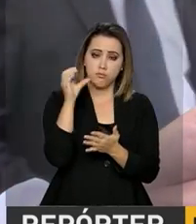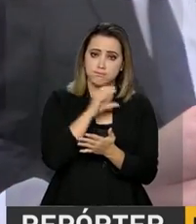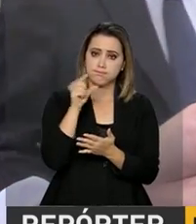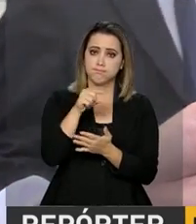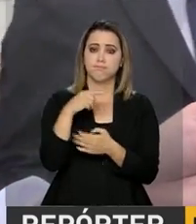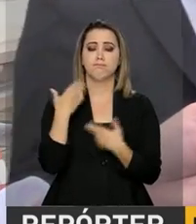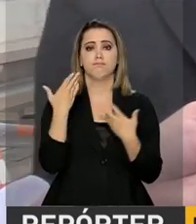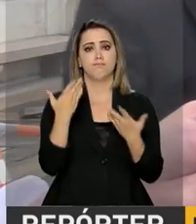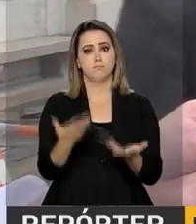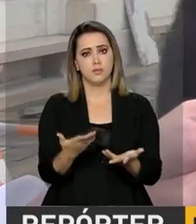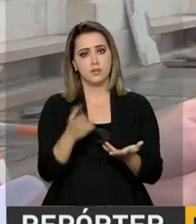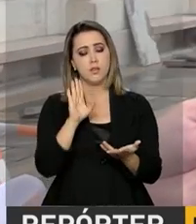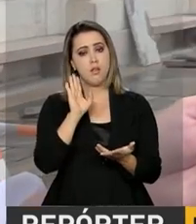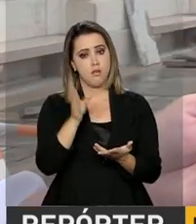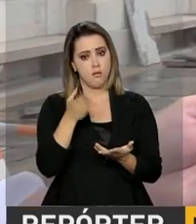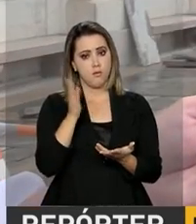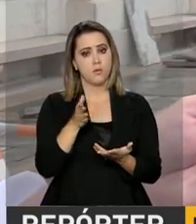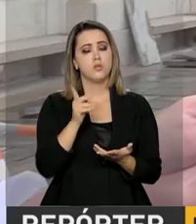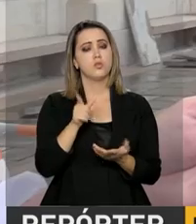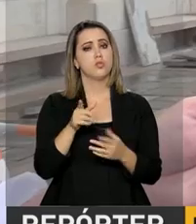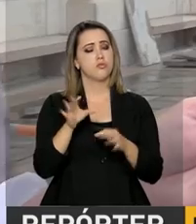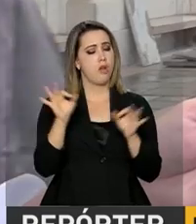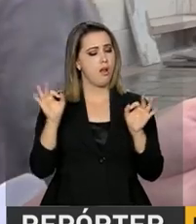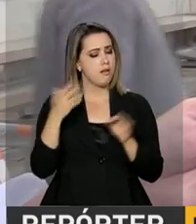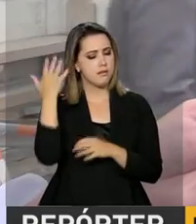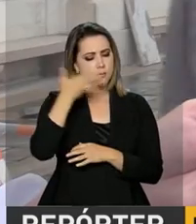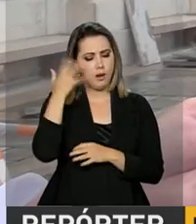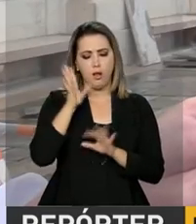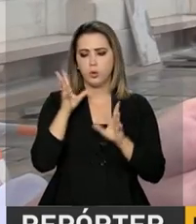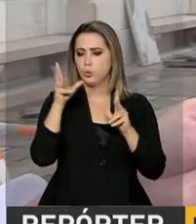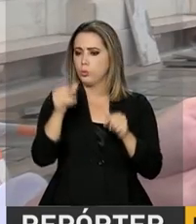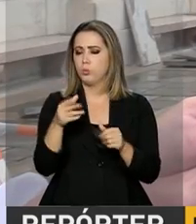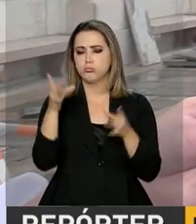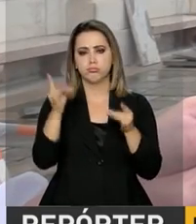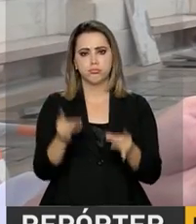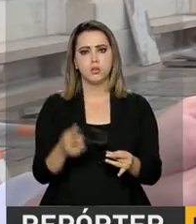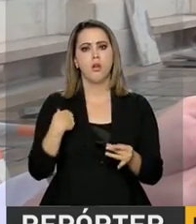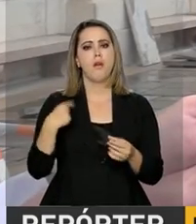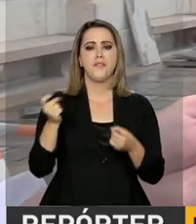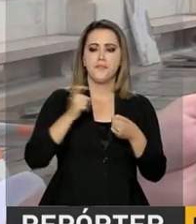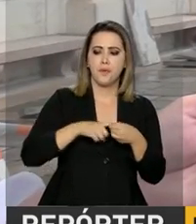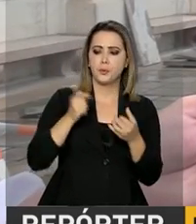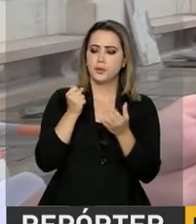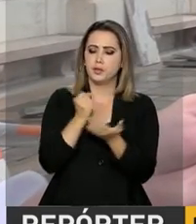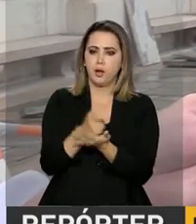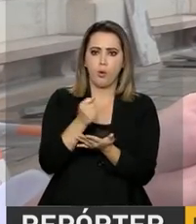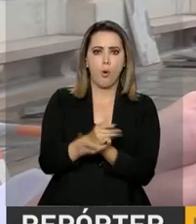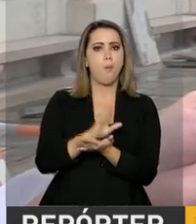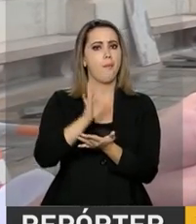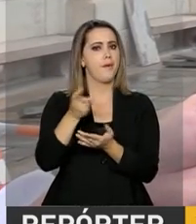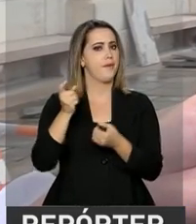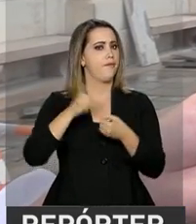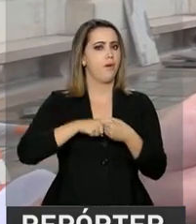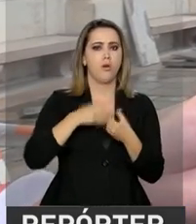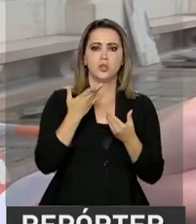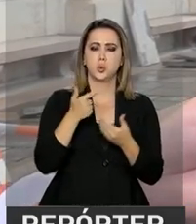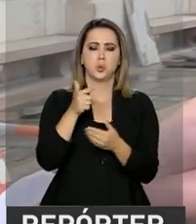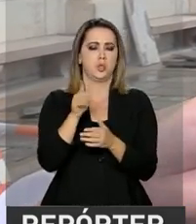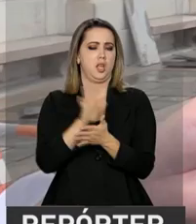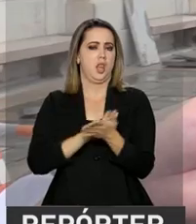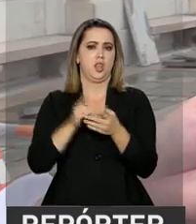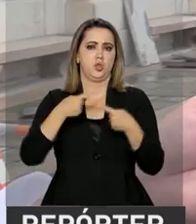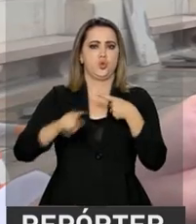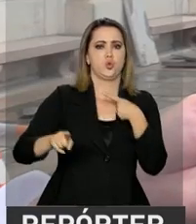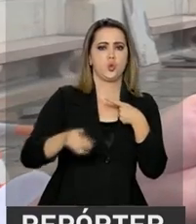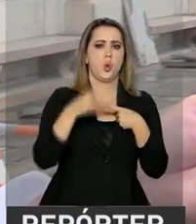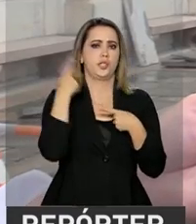possível assim que as coisas estiverem esclarecidas a O Retorno será possível não há qualquer objeção política por parte